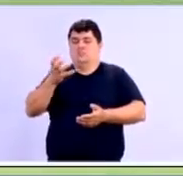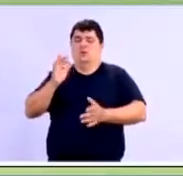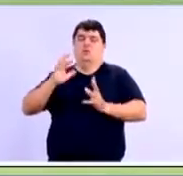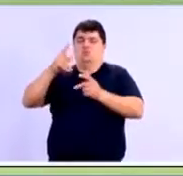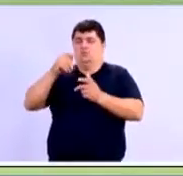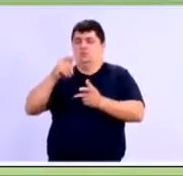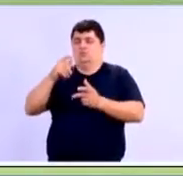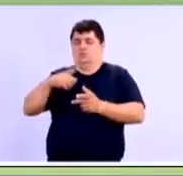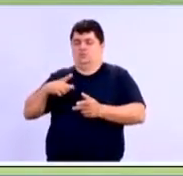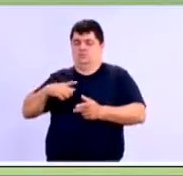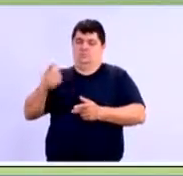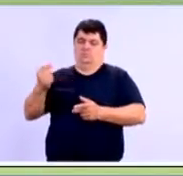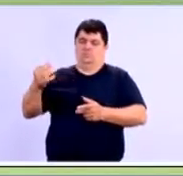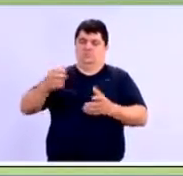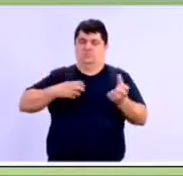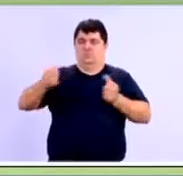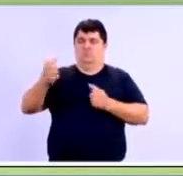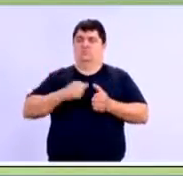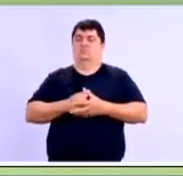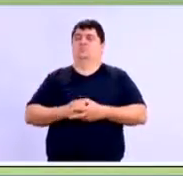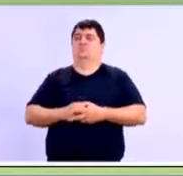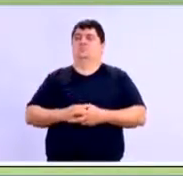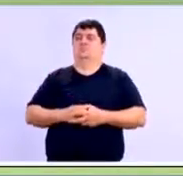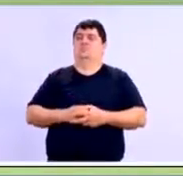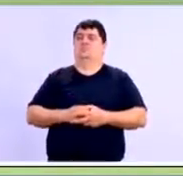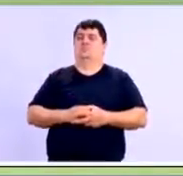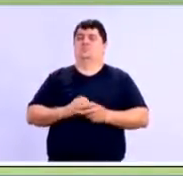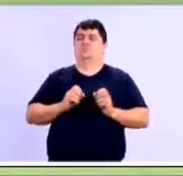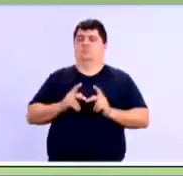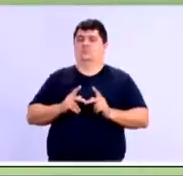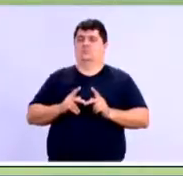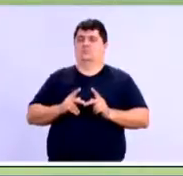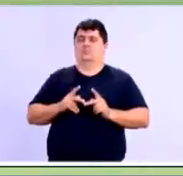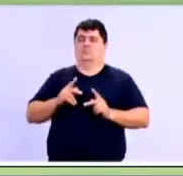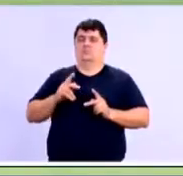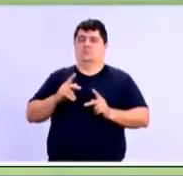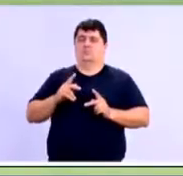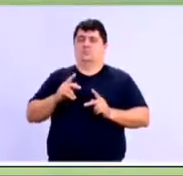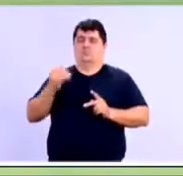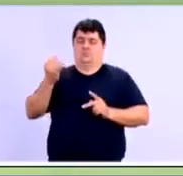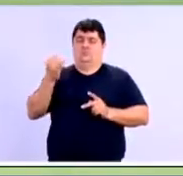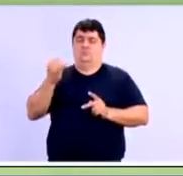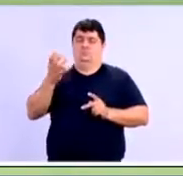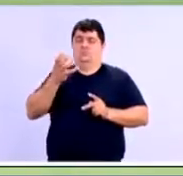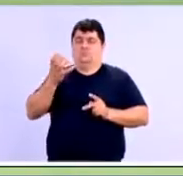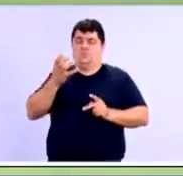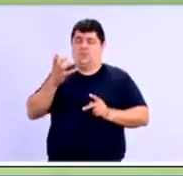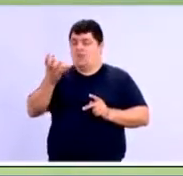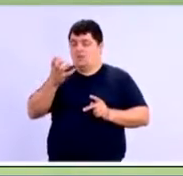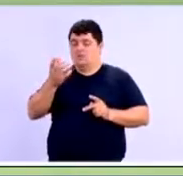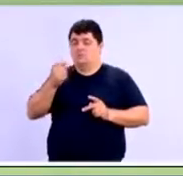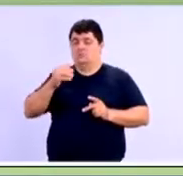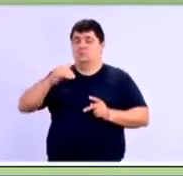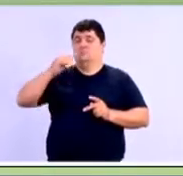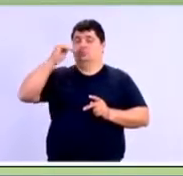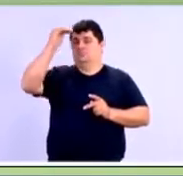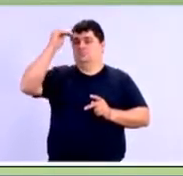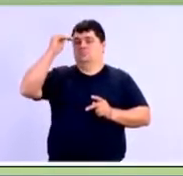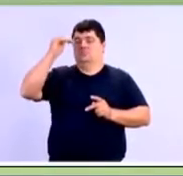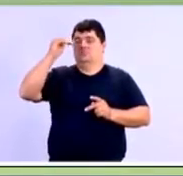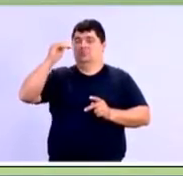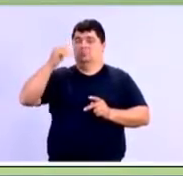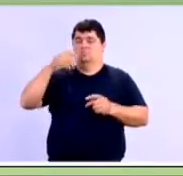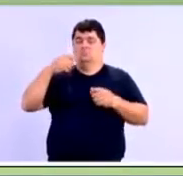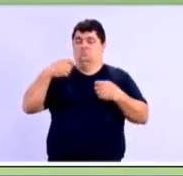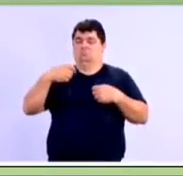fundo é ganhar mais. Ok? Esse é meu ponto. O que eu quero mesmo é ganhar mais. Se eu ganhar mais, tanto faz